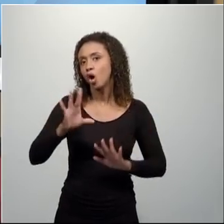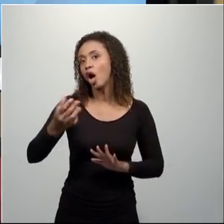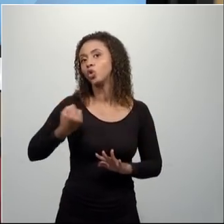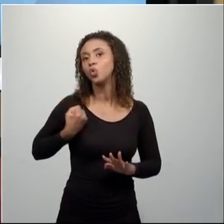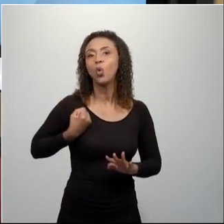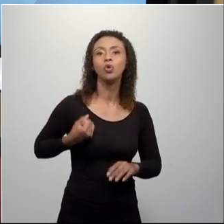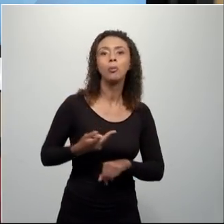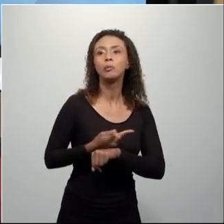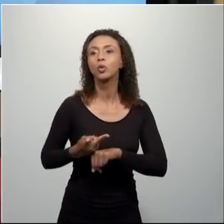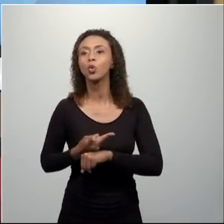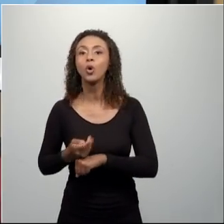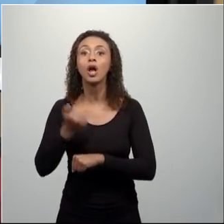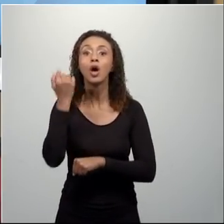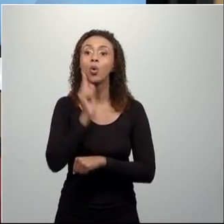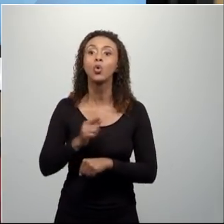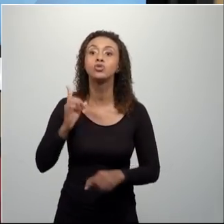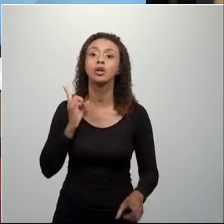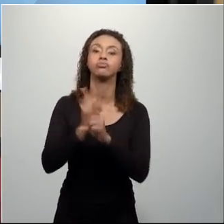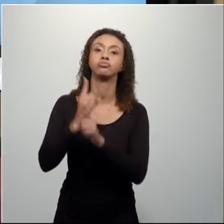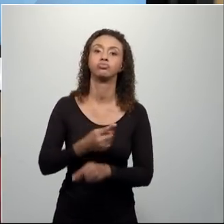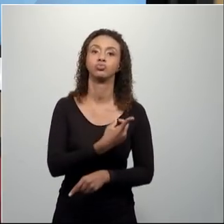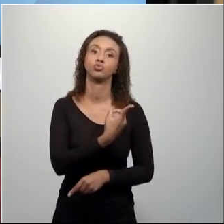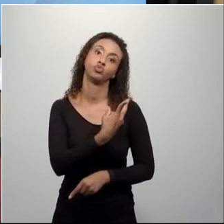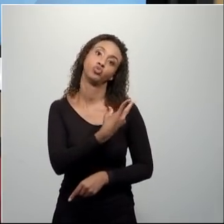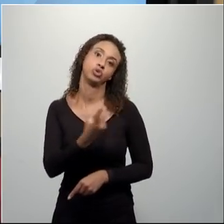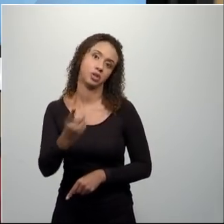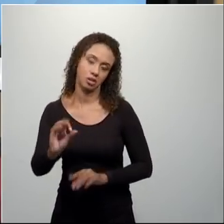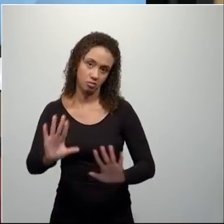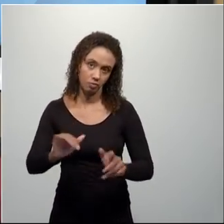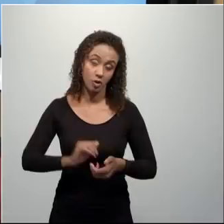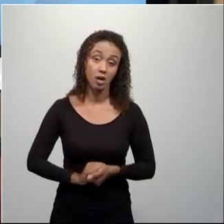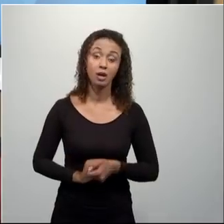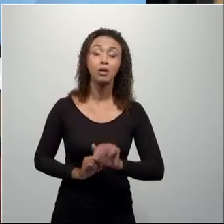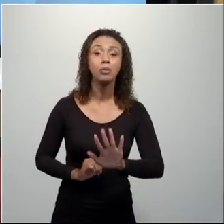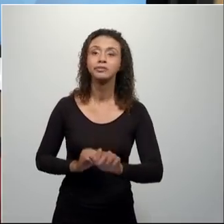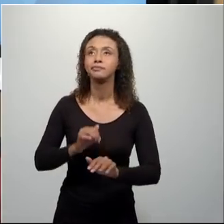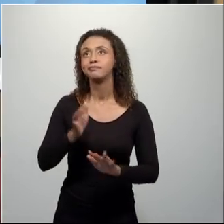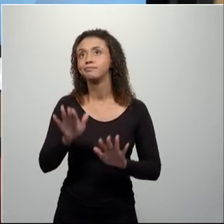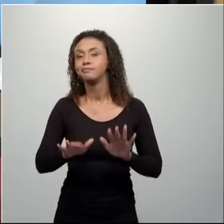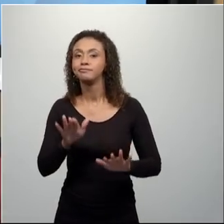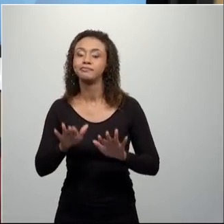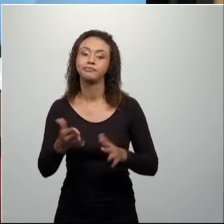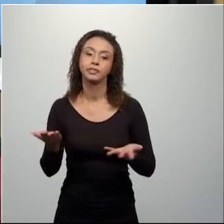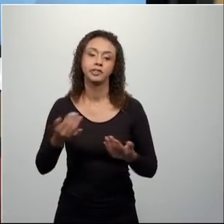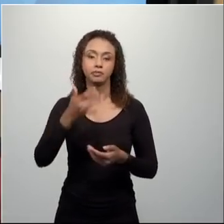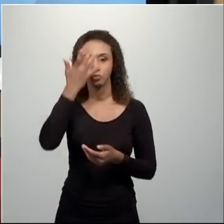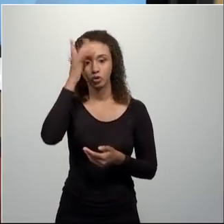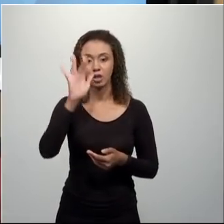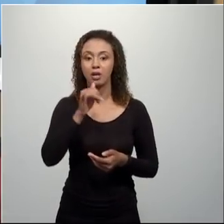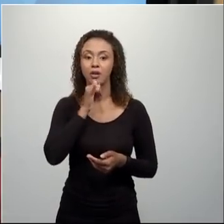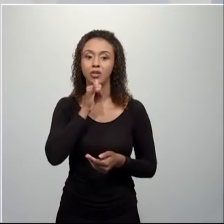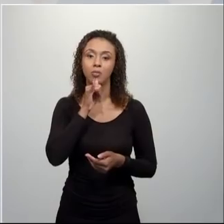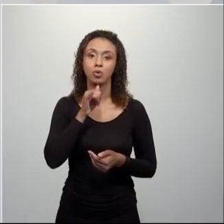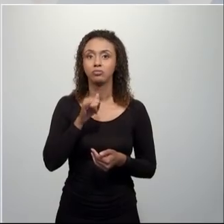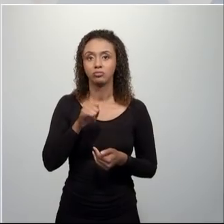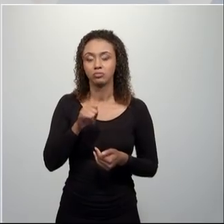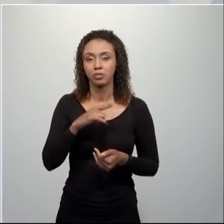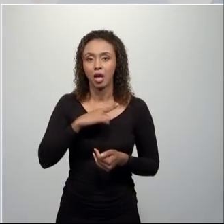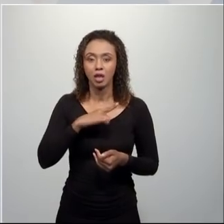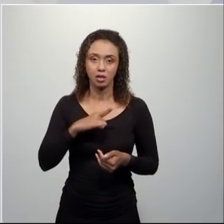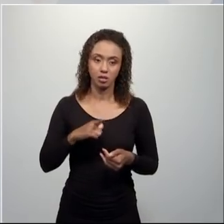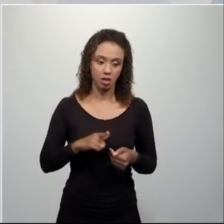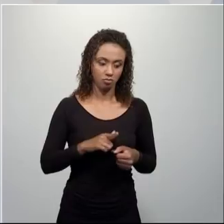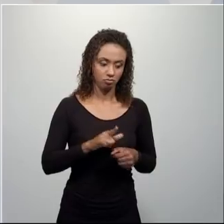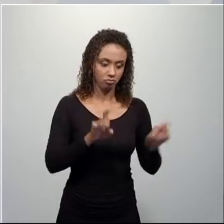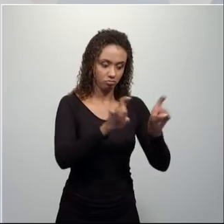a dependendo de como for a busca vai ser nessa abordagem então é uma rede descentralizada dependendo